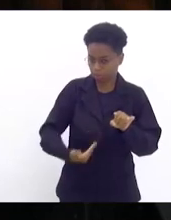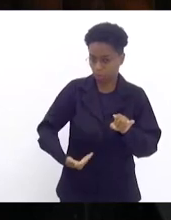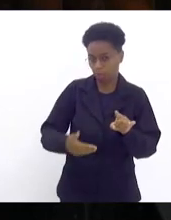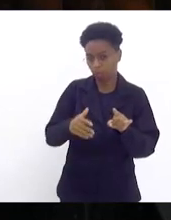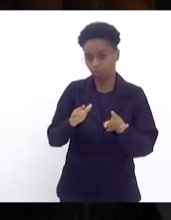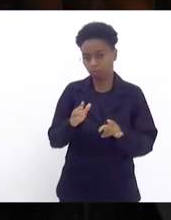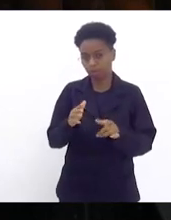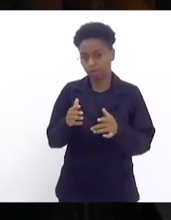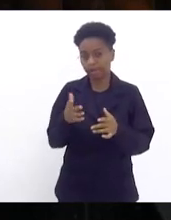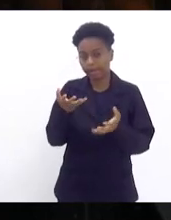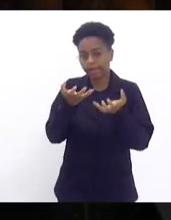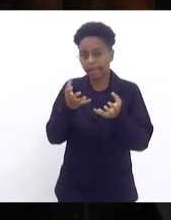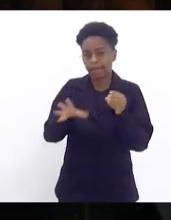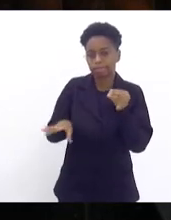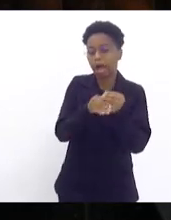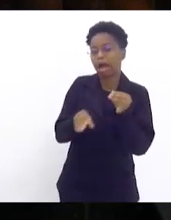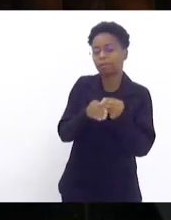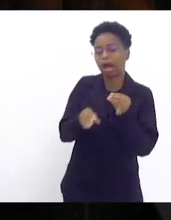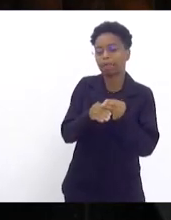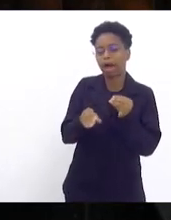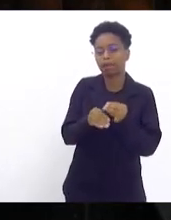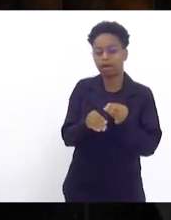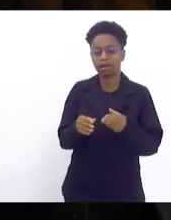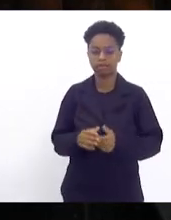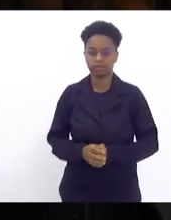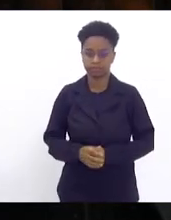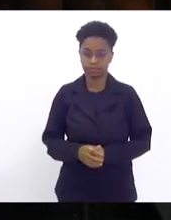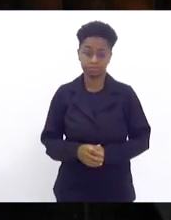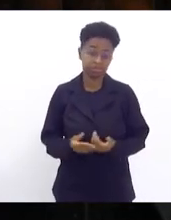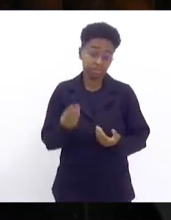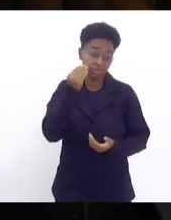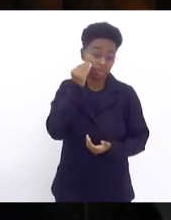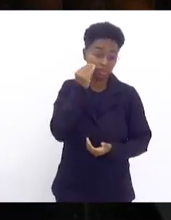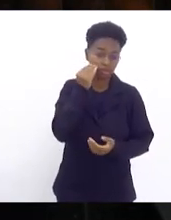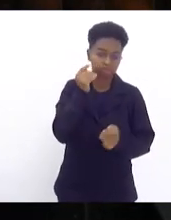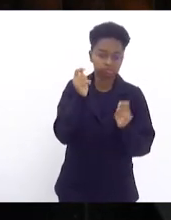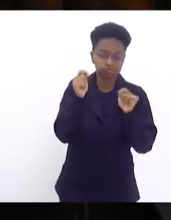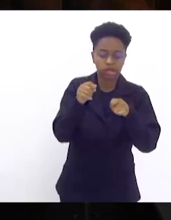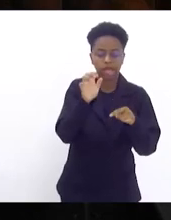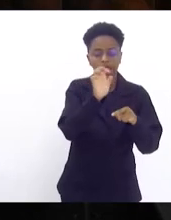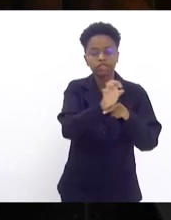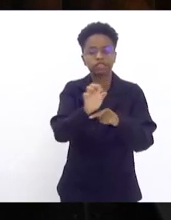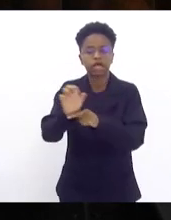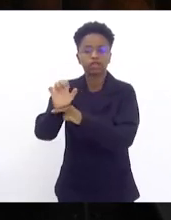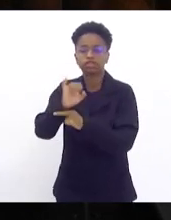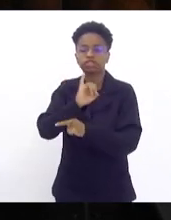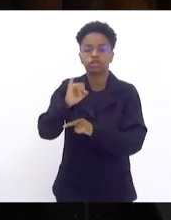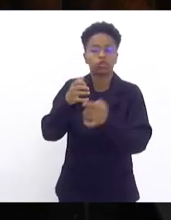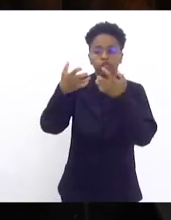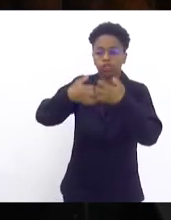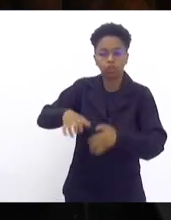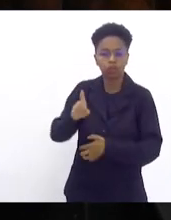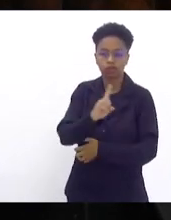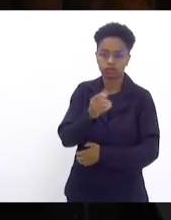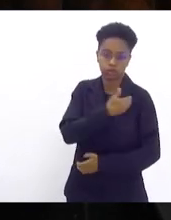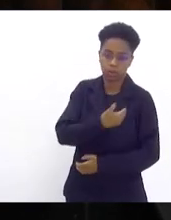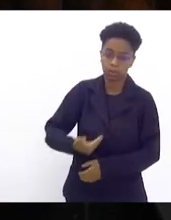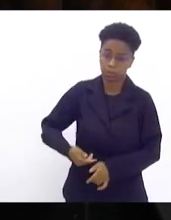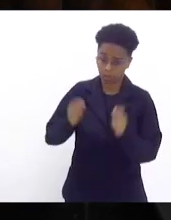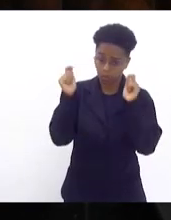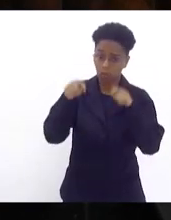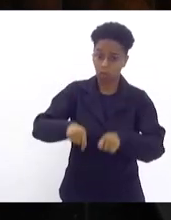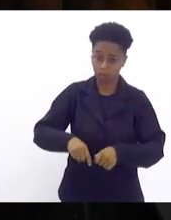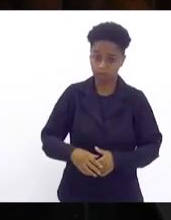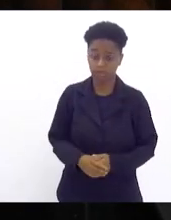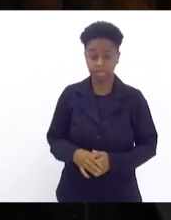querem gozar como puder saber estado sem funcionarismo público competente